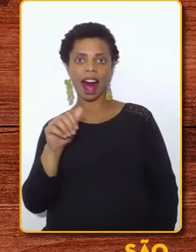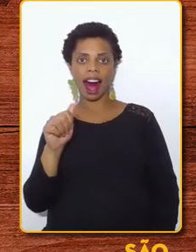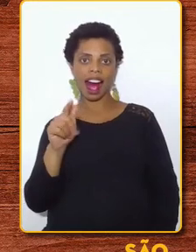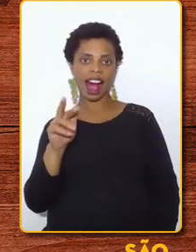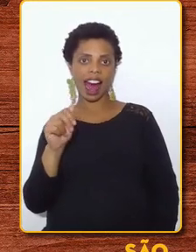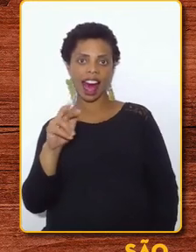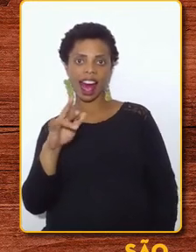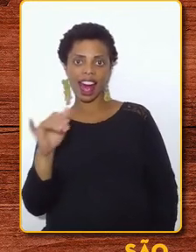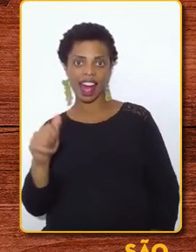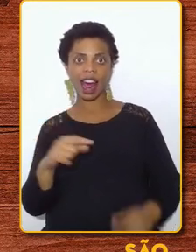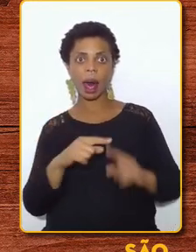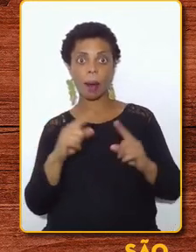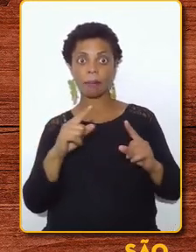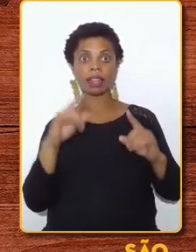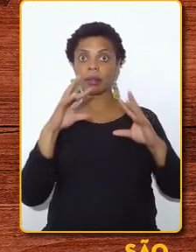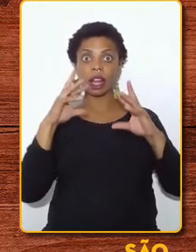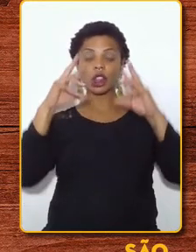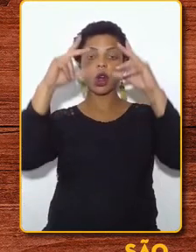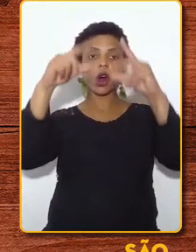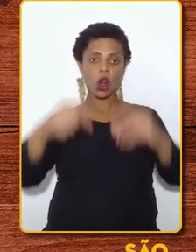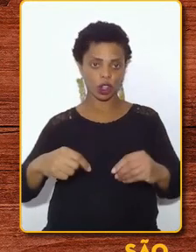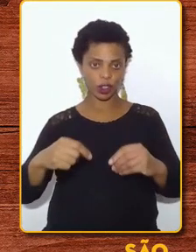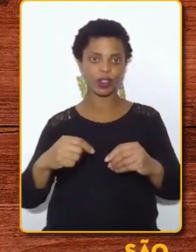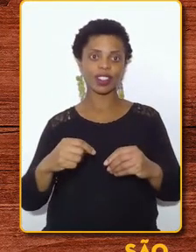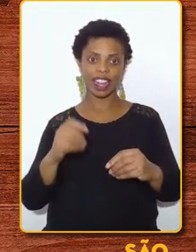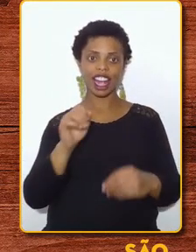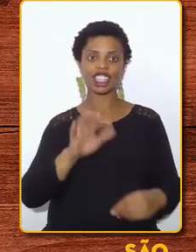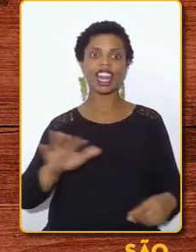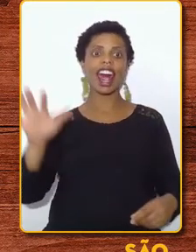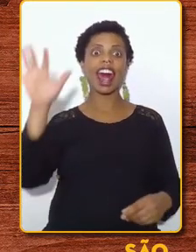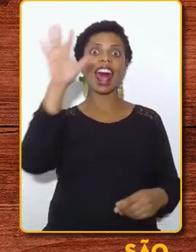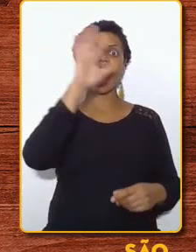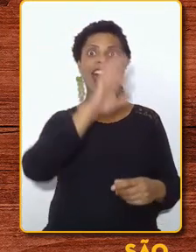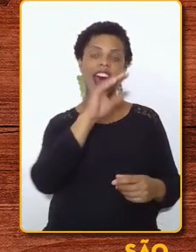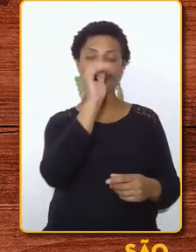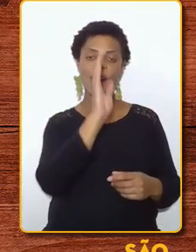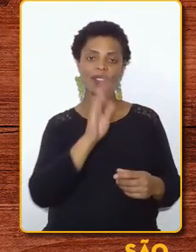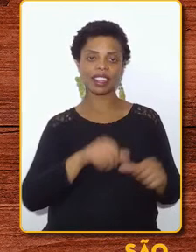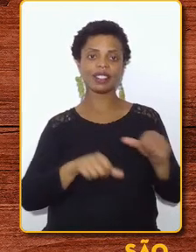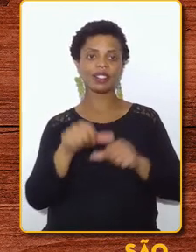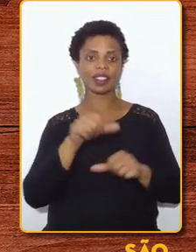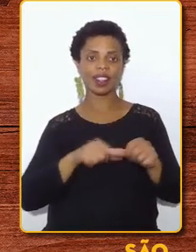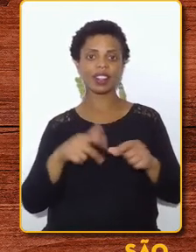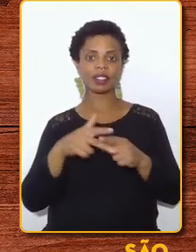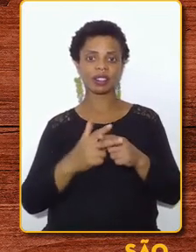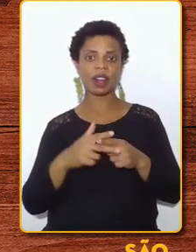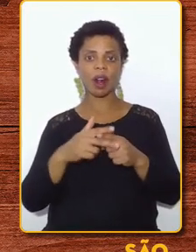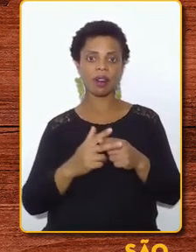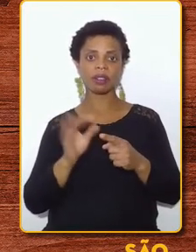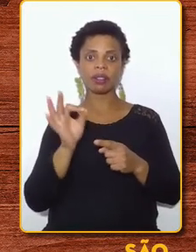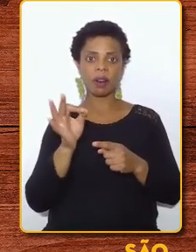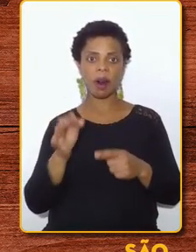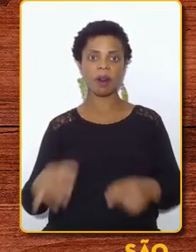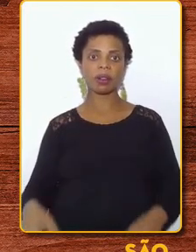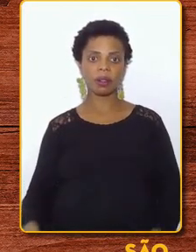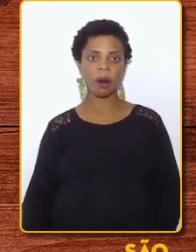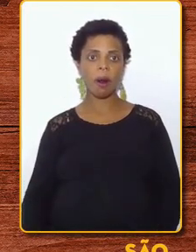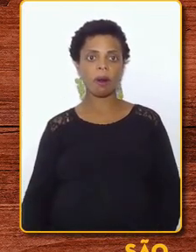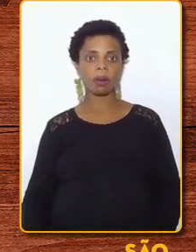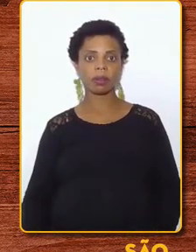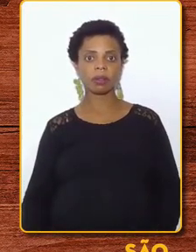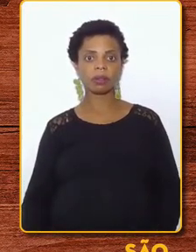É uma reforma geral da nação mesmo que precisa ser feita. Eu esqueci, né? Um pontinho, realmente. Fala, se